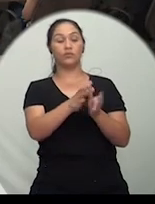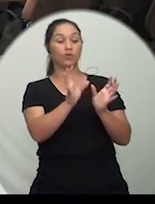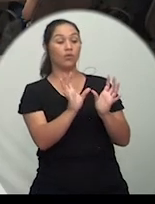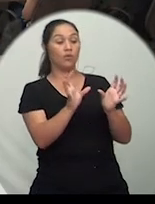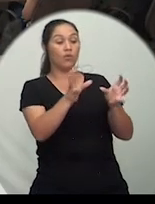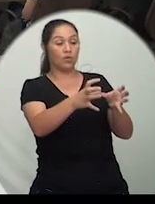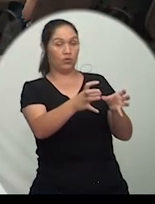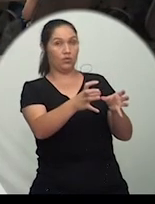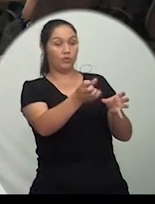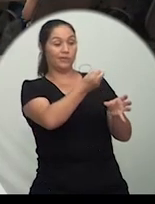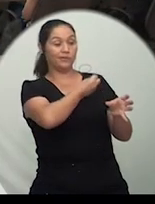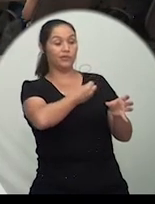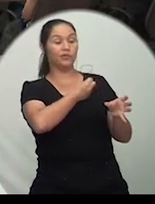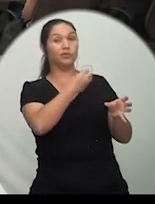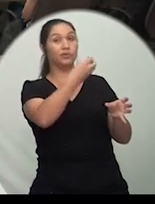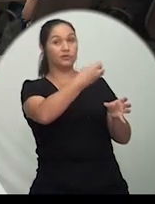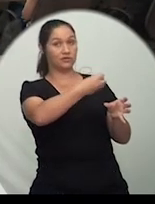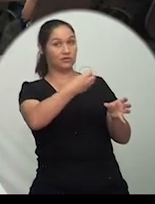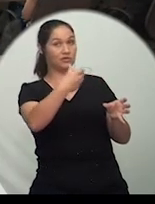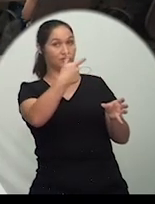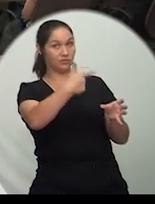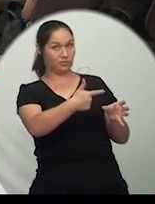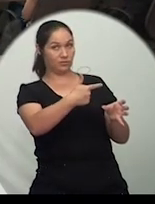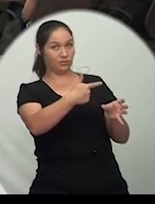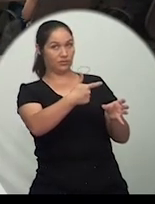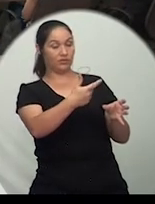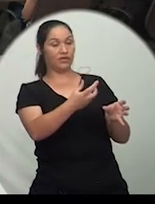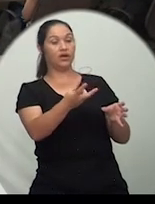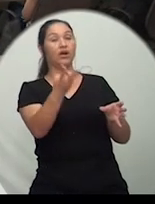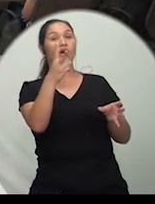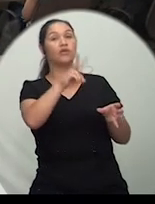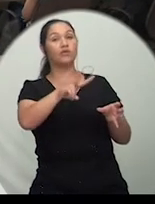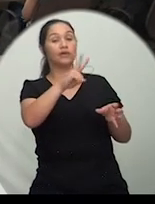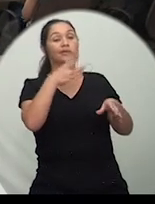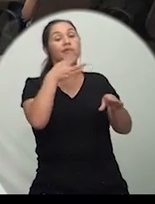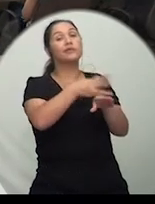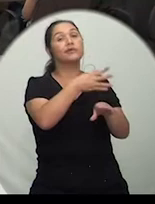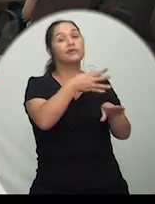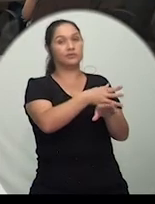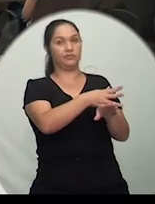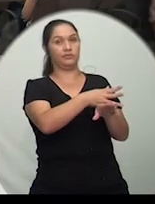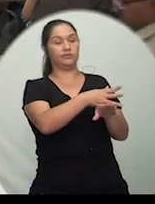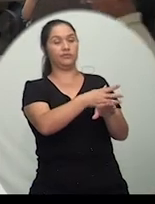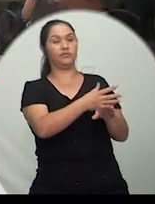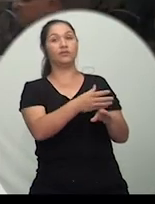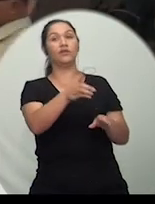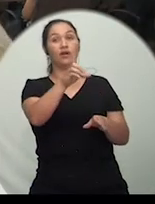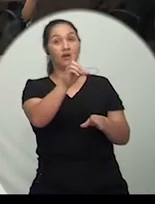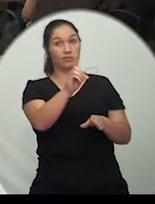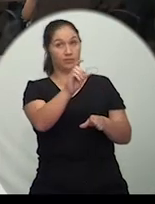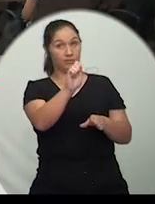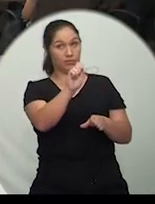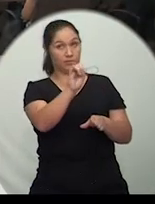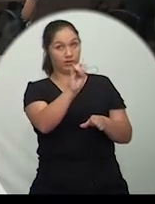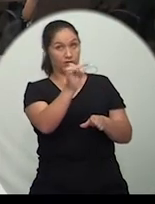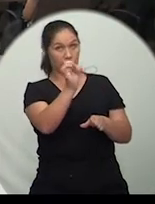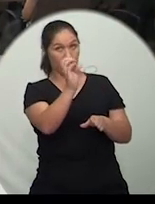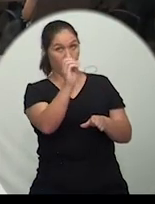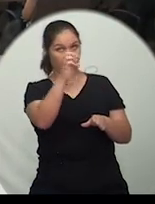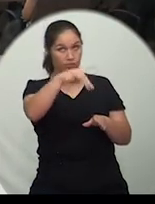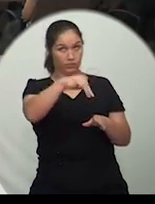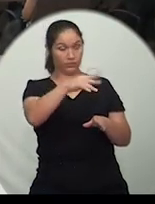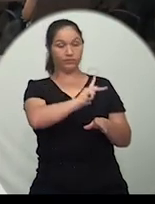chapa número 002, composta pelos vereadores Dailton Felzer, presidente,